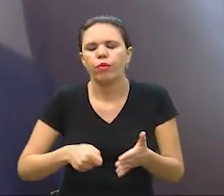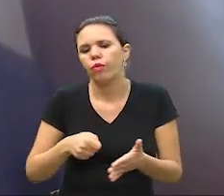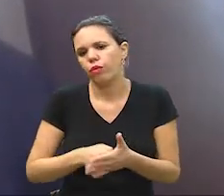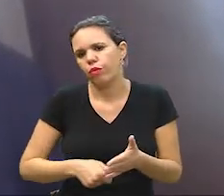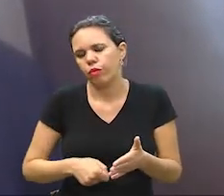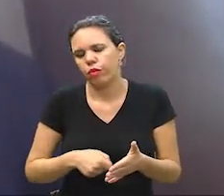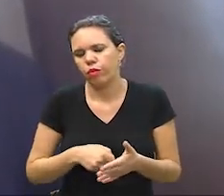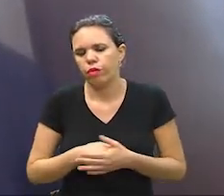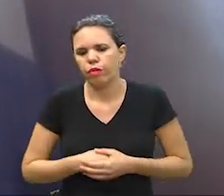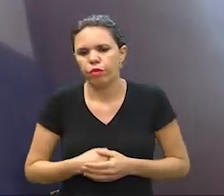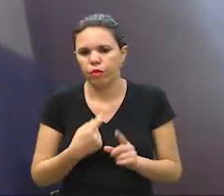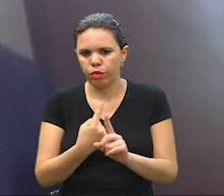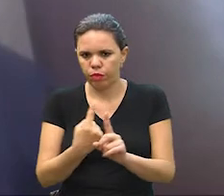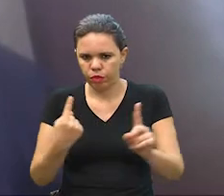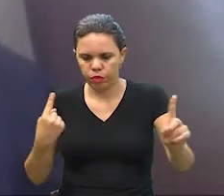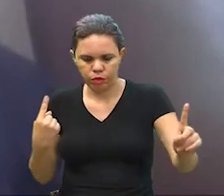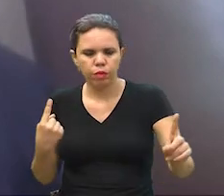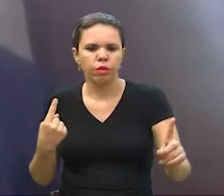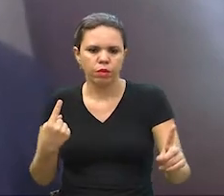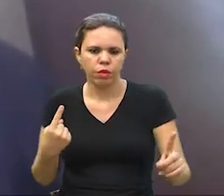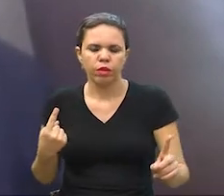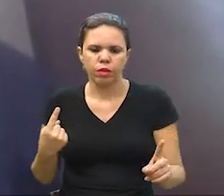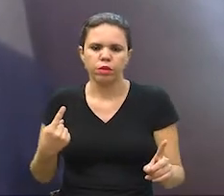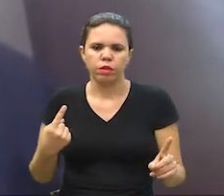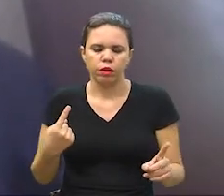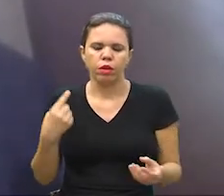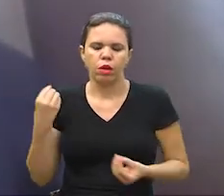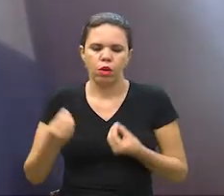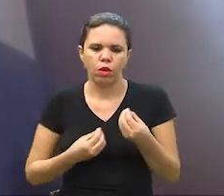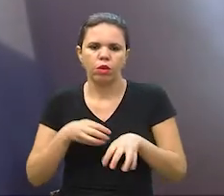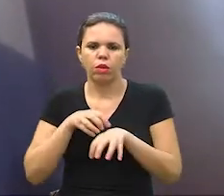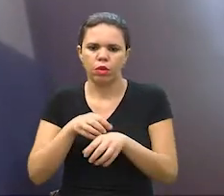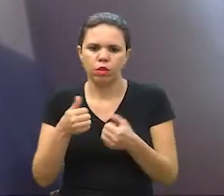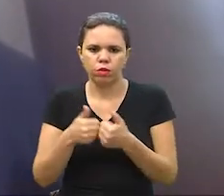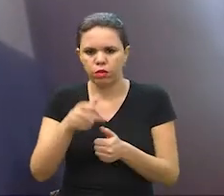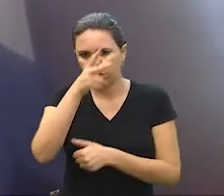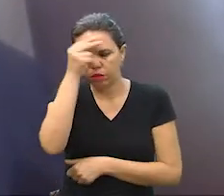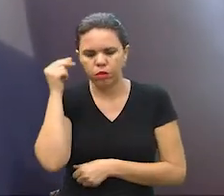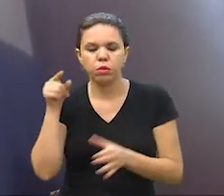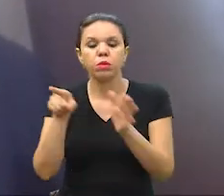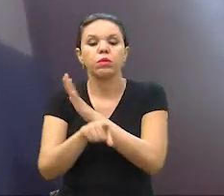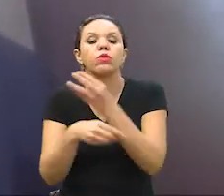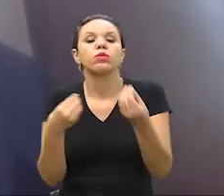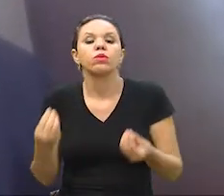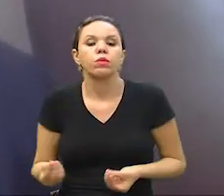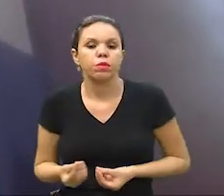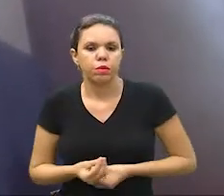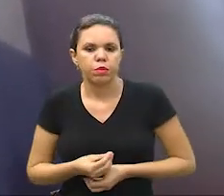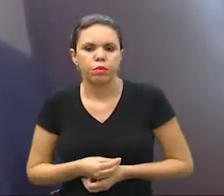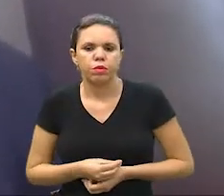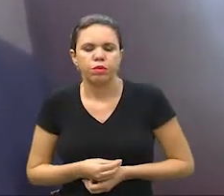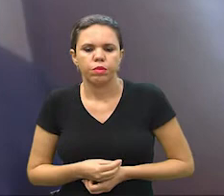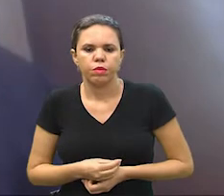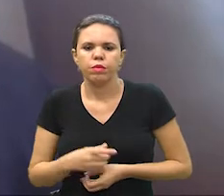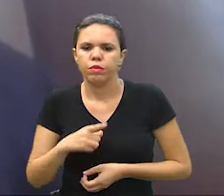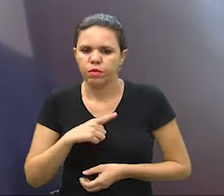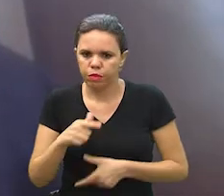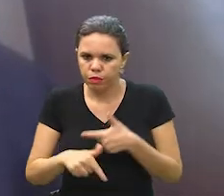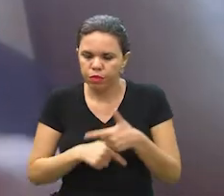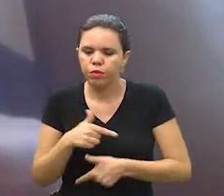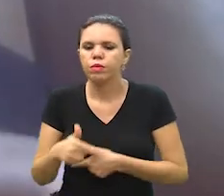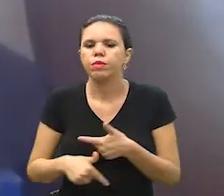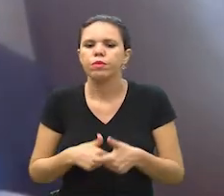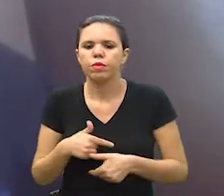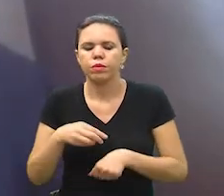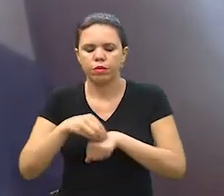questão do distanciamento social, mas como no transporte público? Pergunto para vocês, como? Mas temos que trabalhar,